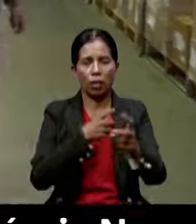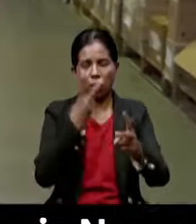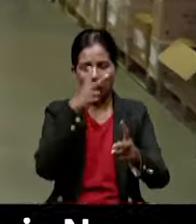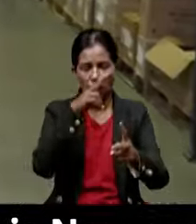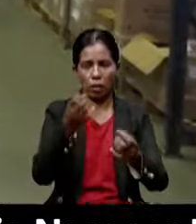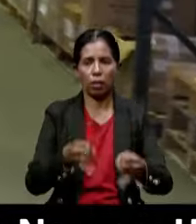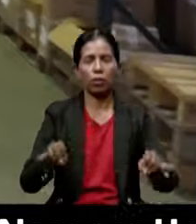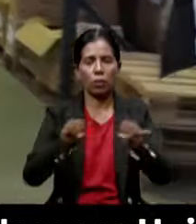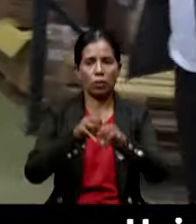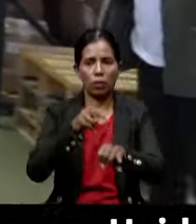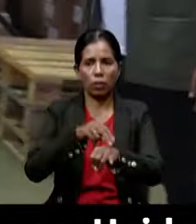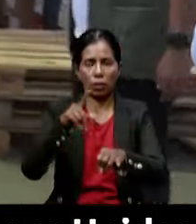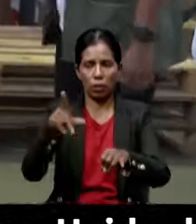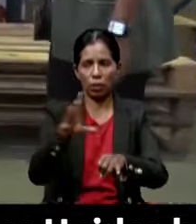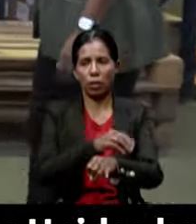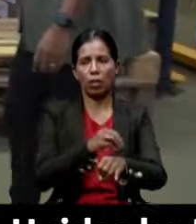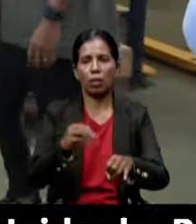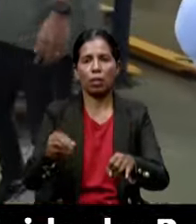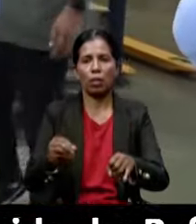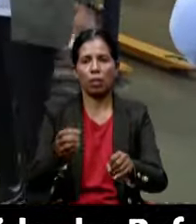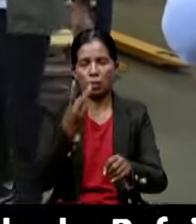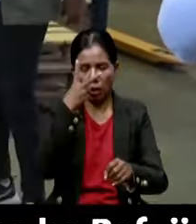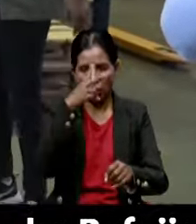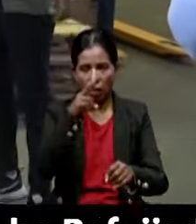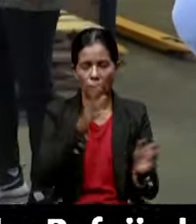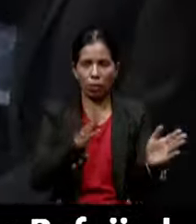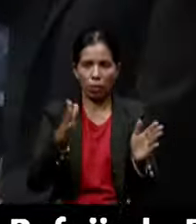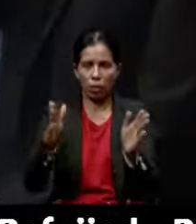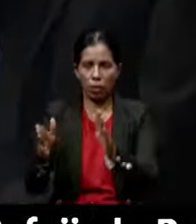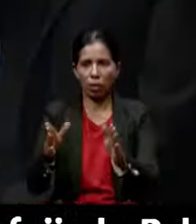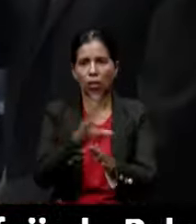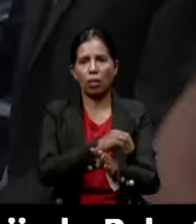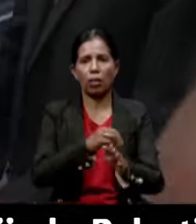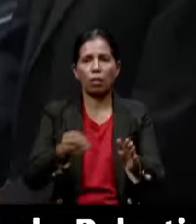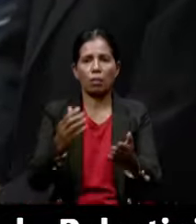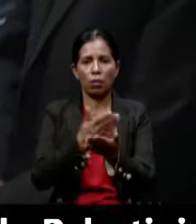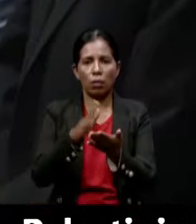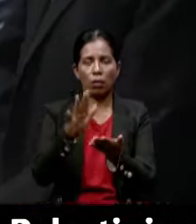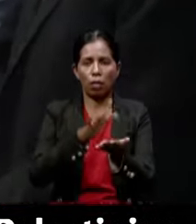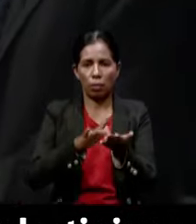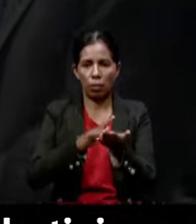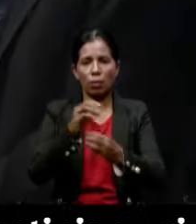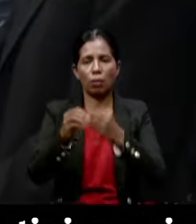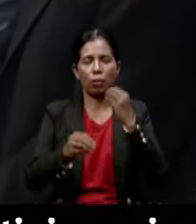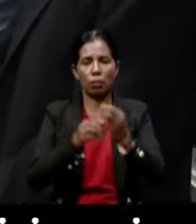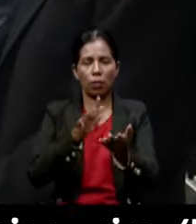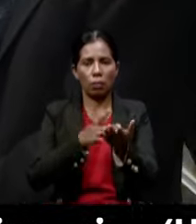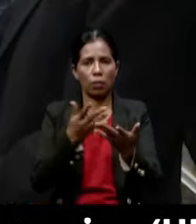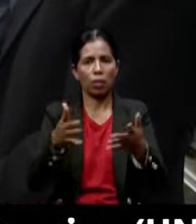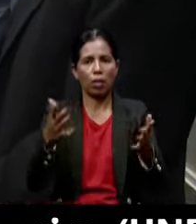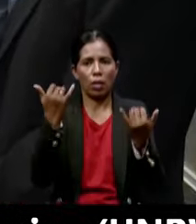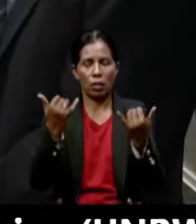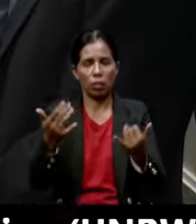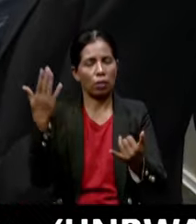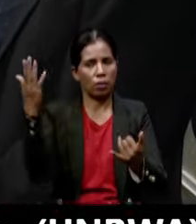do Instituto Nacional Farmácia no Produto Médico, onde observa processo aprovisionamento da compra em Moruk, liu-liu com a bestoca em Moruk, ne beiradão,